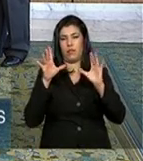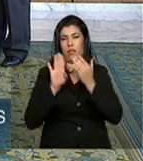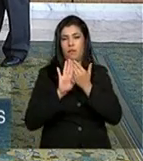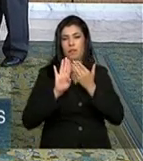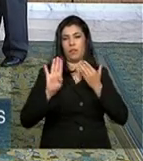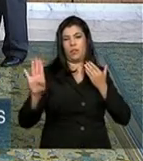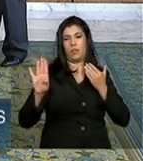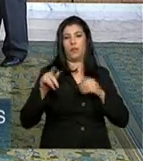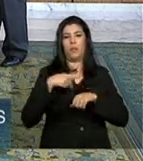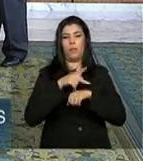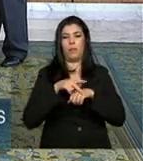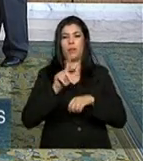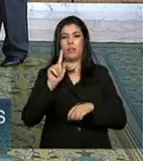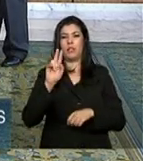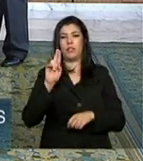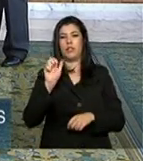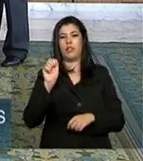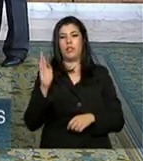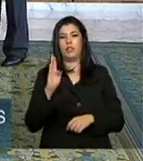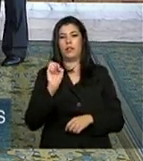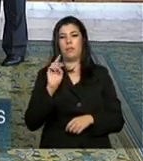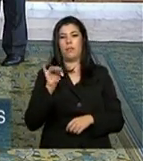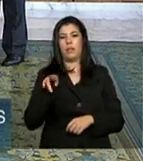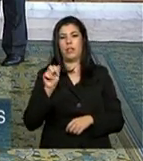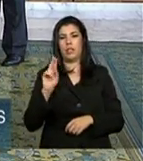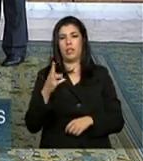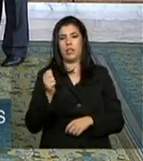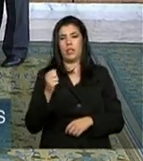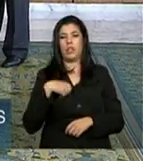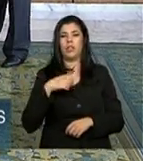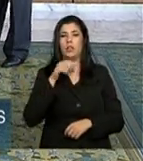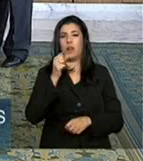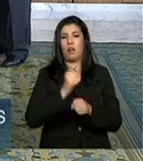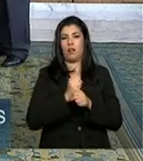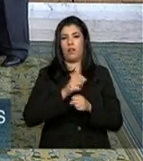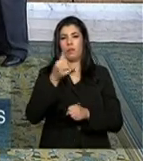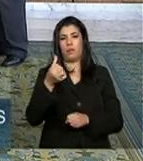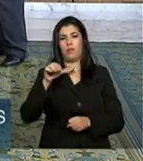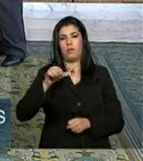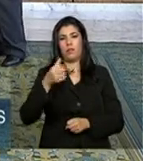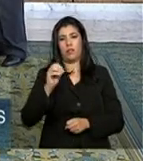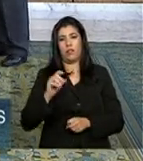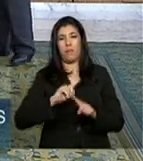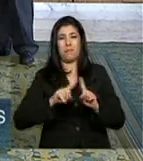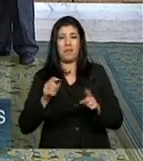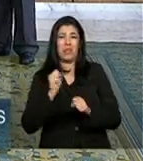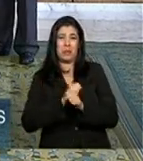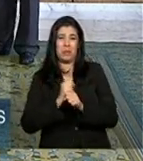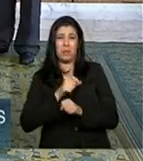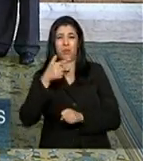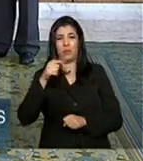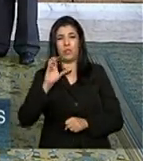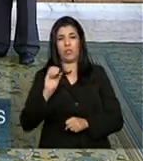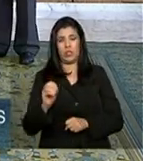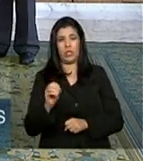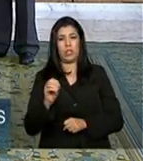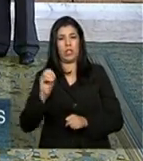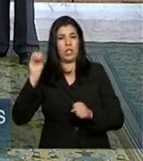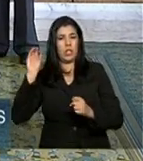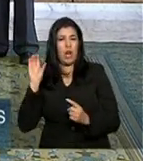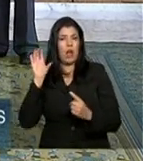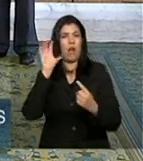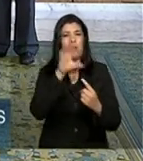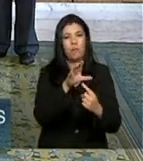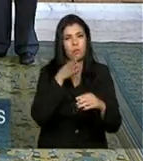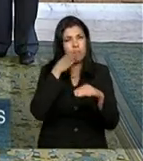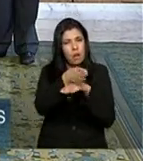1960, mas desde a década de 70 a ilha está dividida após a invasão da Turquia. E apesar